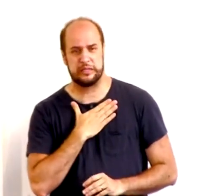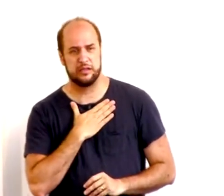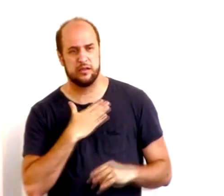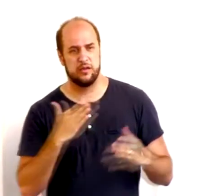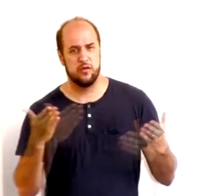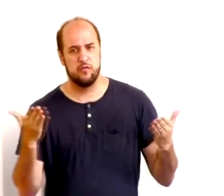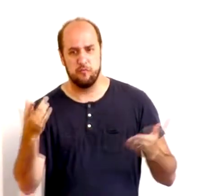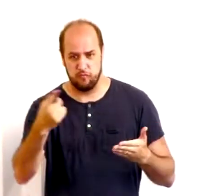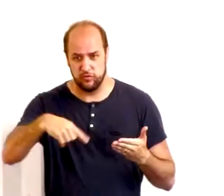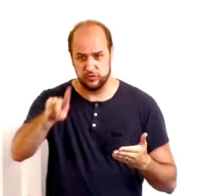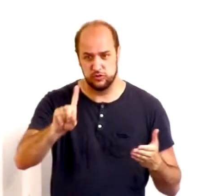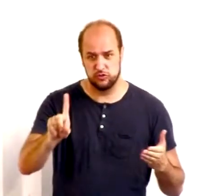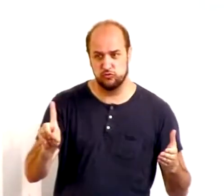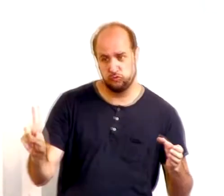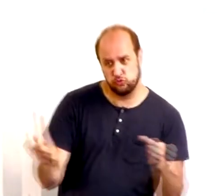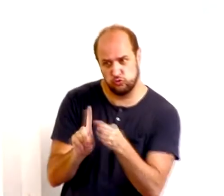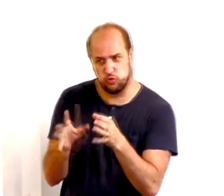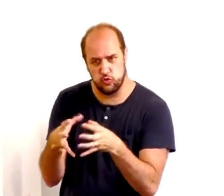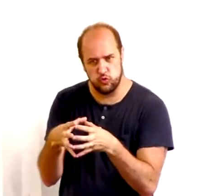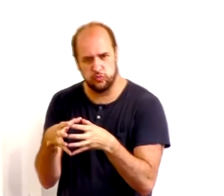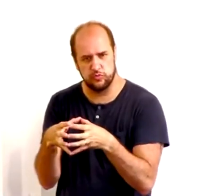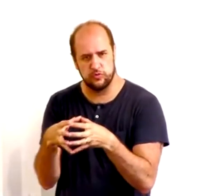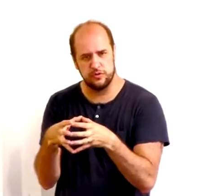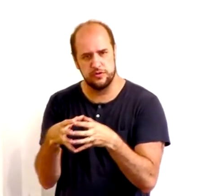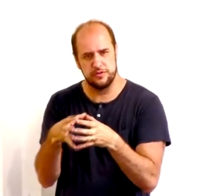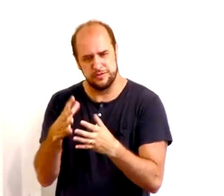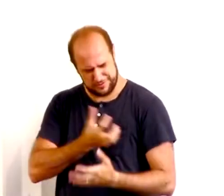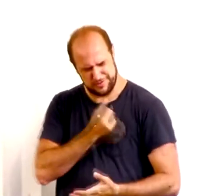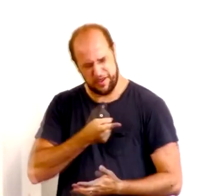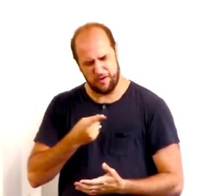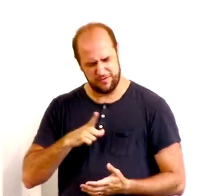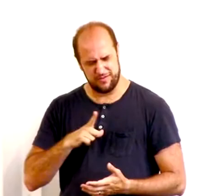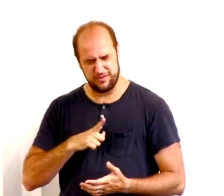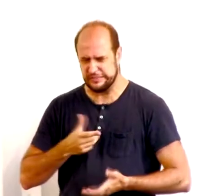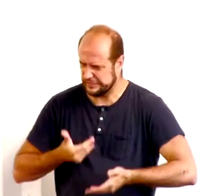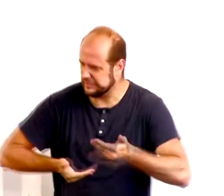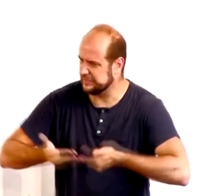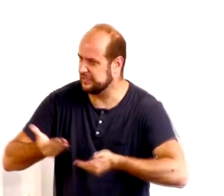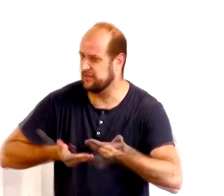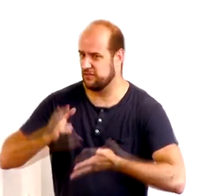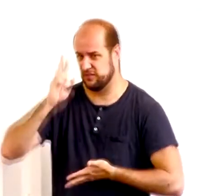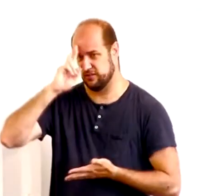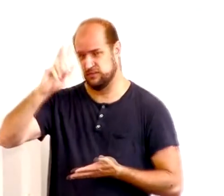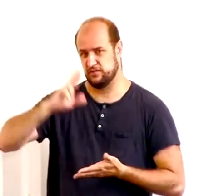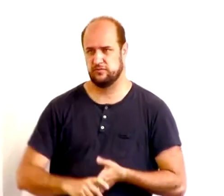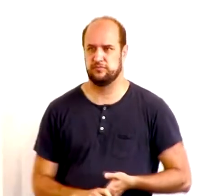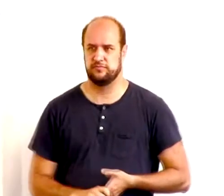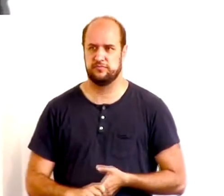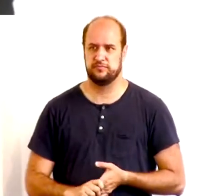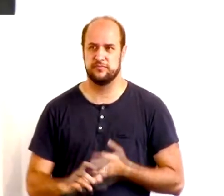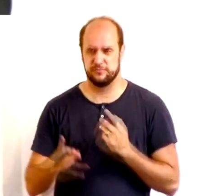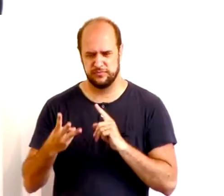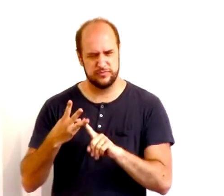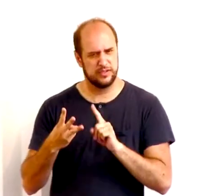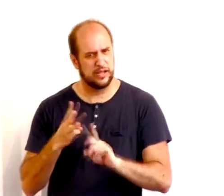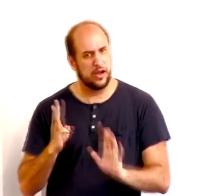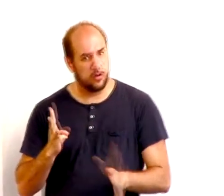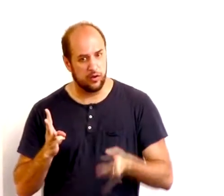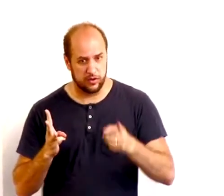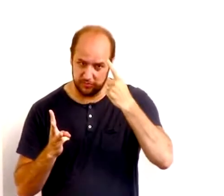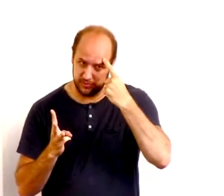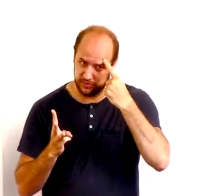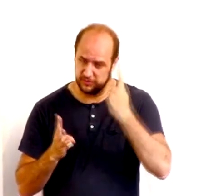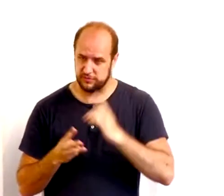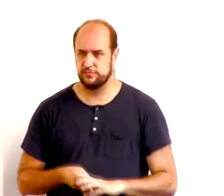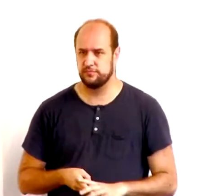nesse grupo, que porque é salvo, serve ao Senhor. Eu deixei a terceira parte por último. Se você acha